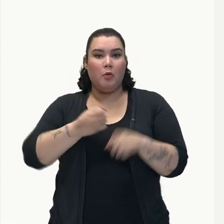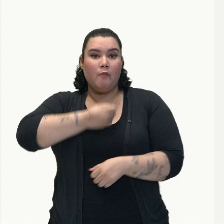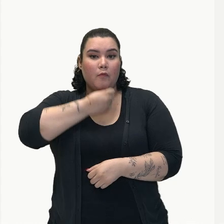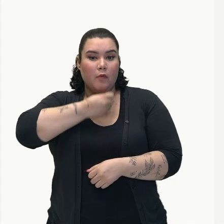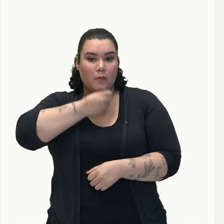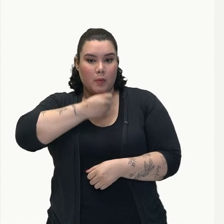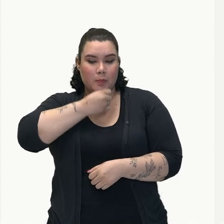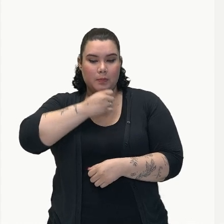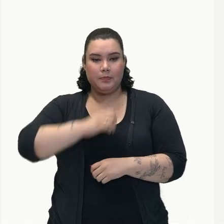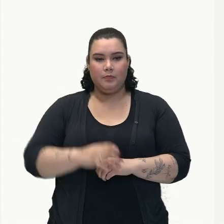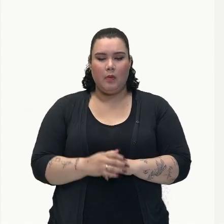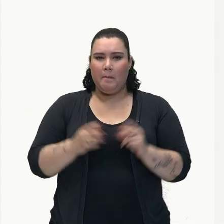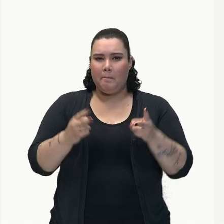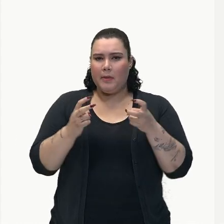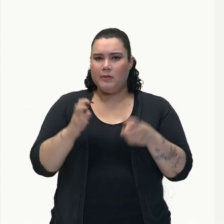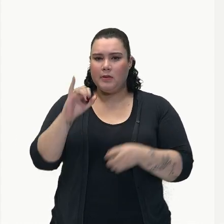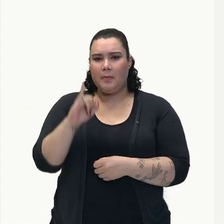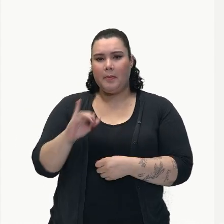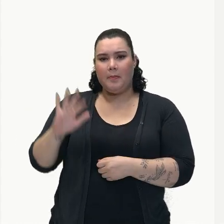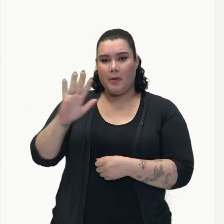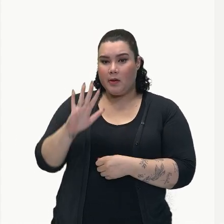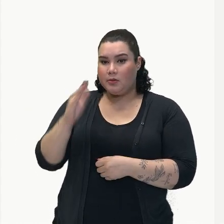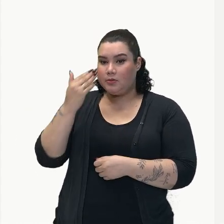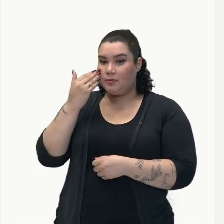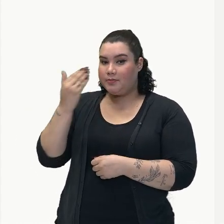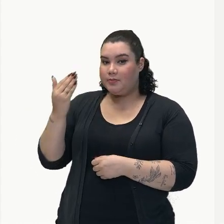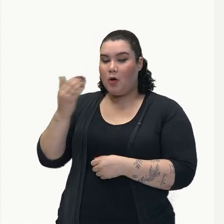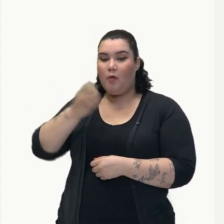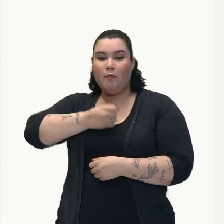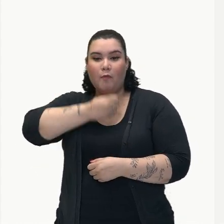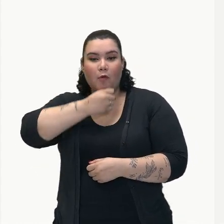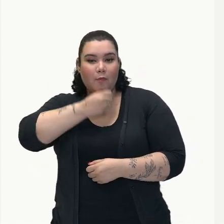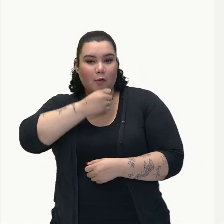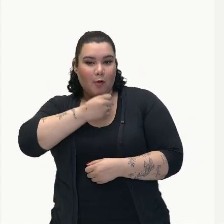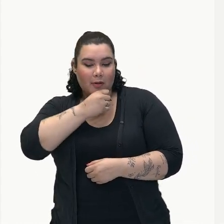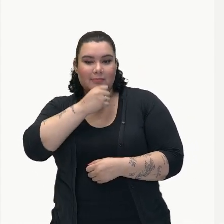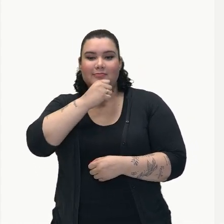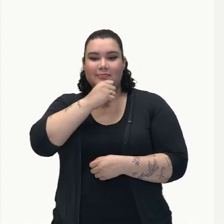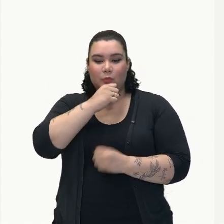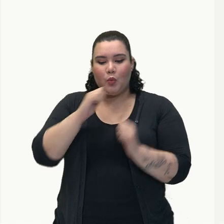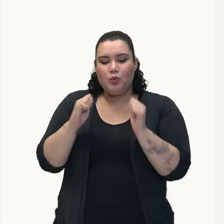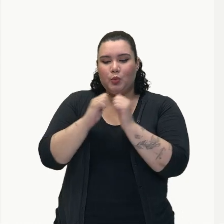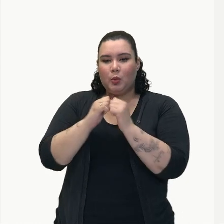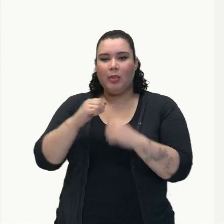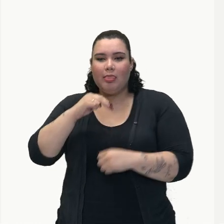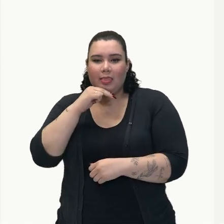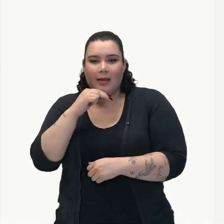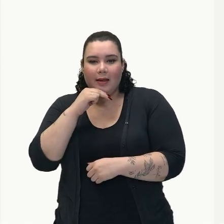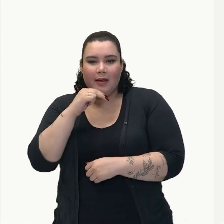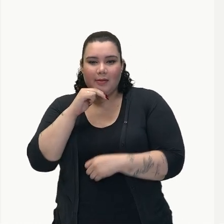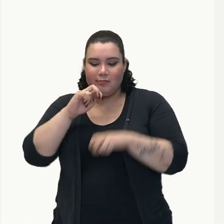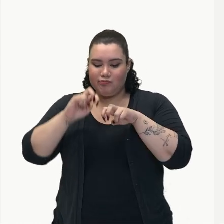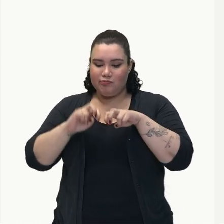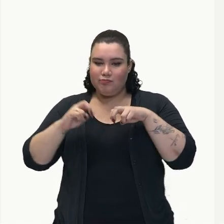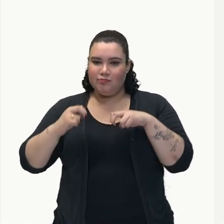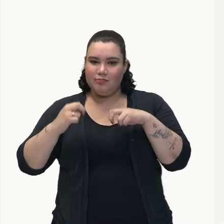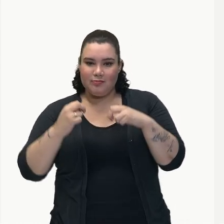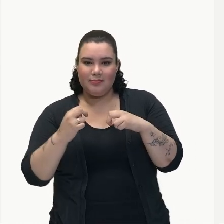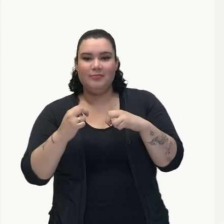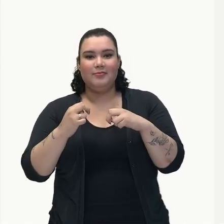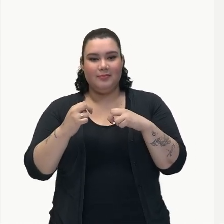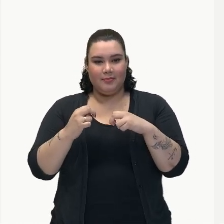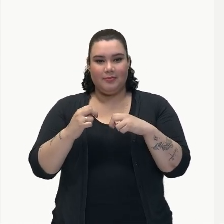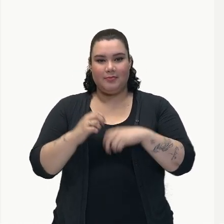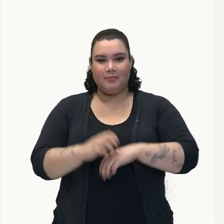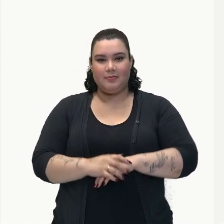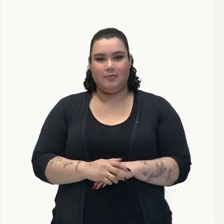aqui a imagem, por favor. Temos aqui uma vovó com seus netinhos. Né? Abuelita é